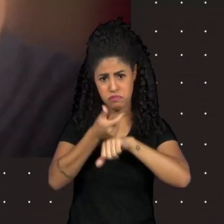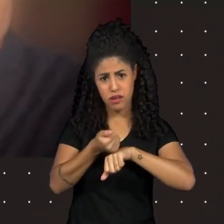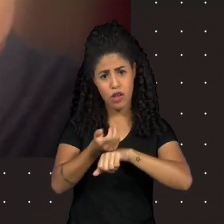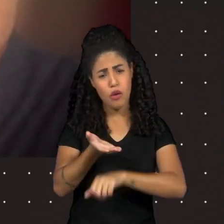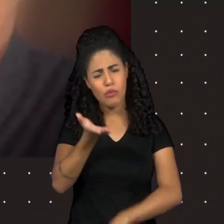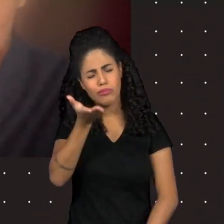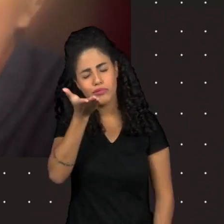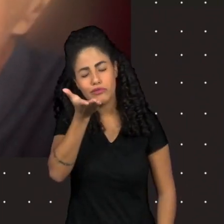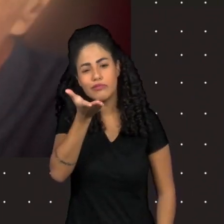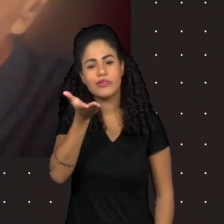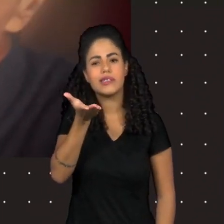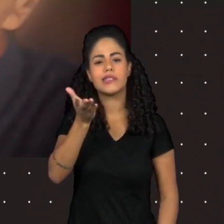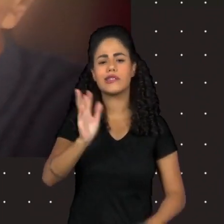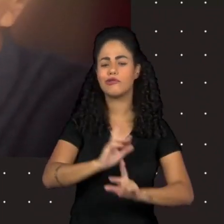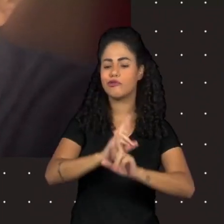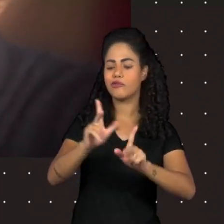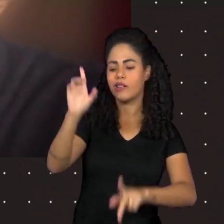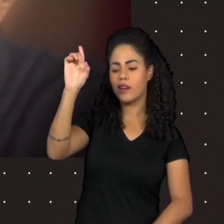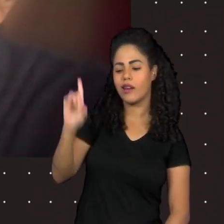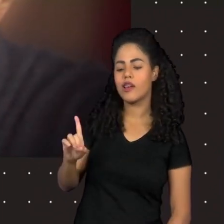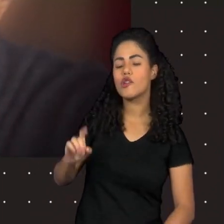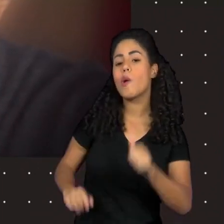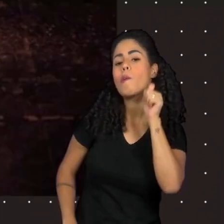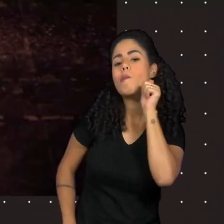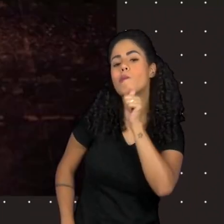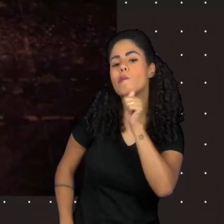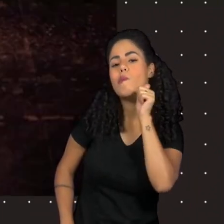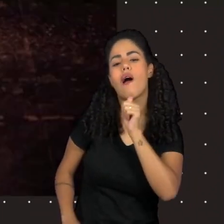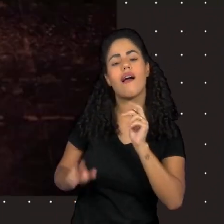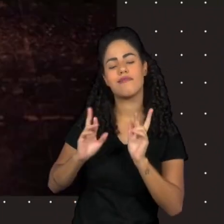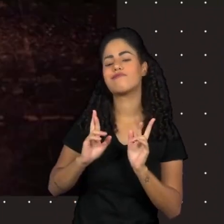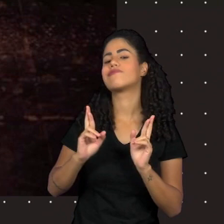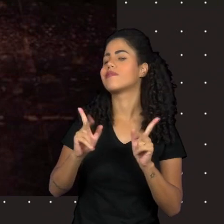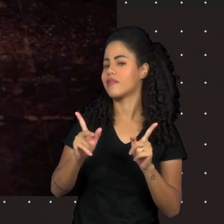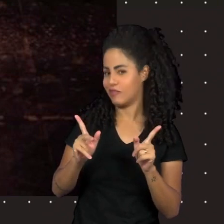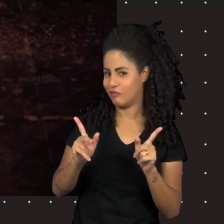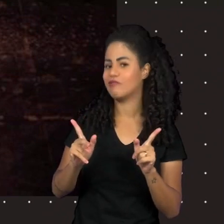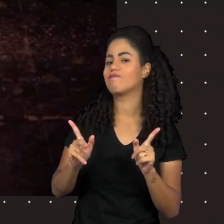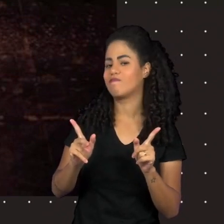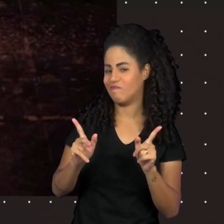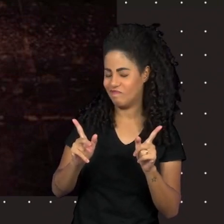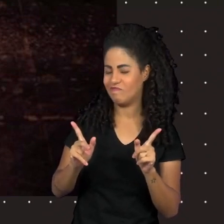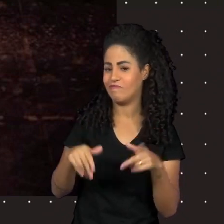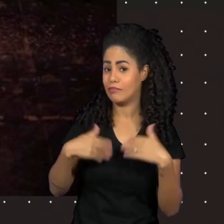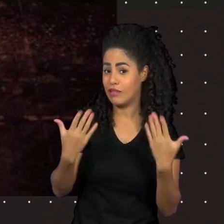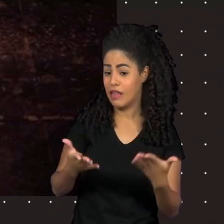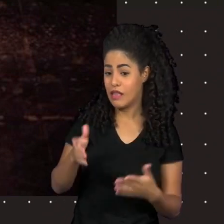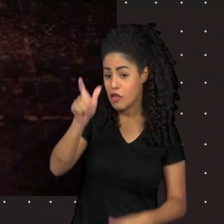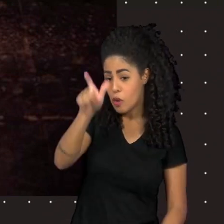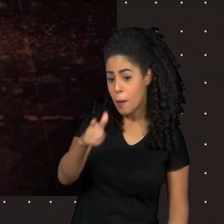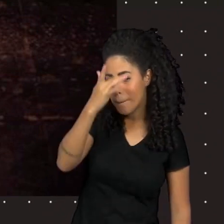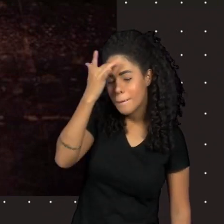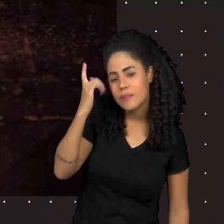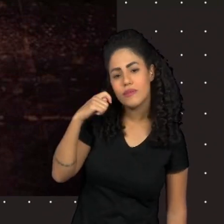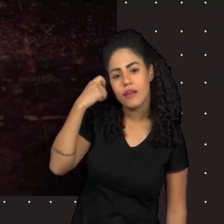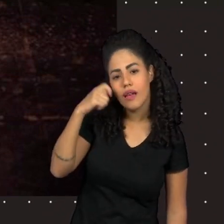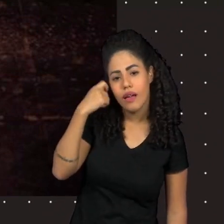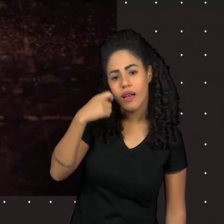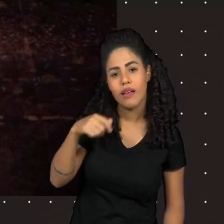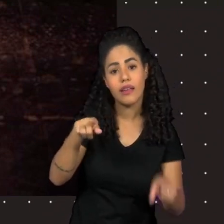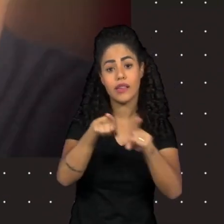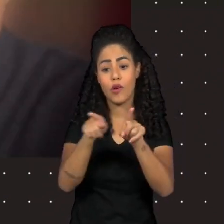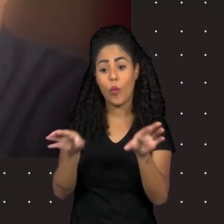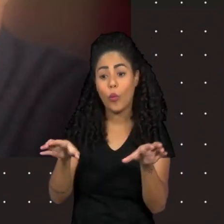coisa de uma diretora mulher, que faz toda a diferença. Então, o ator e todo mundo